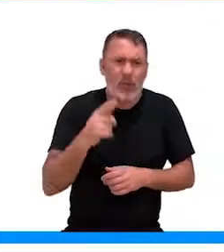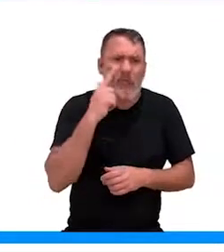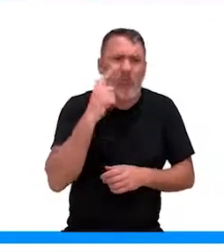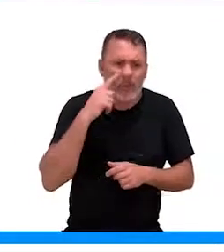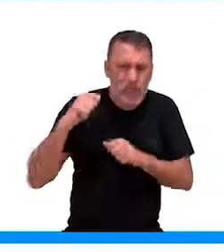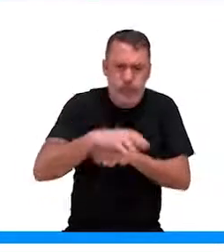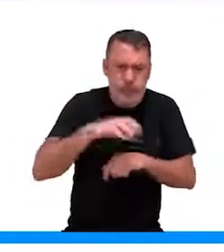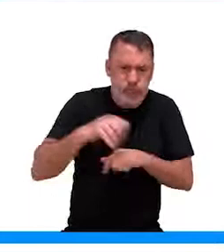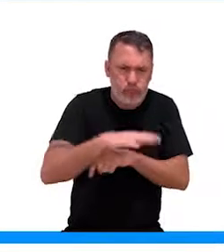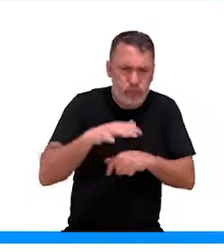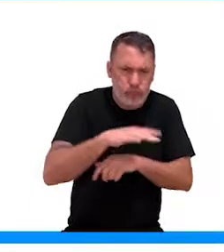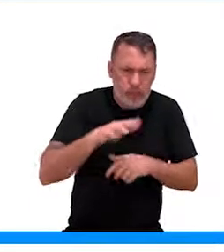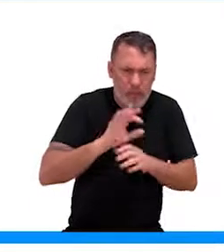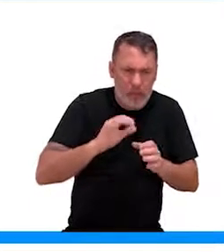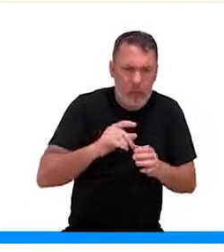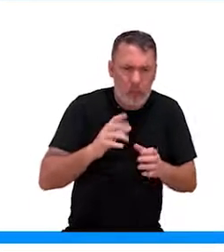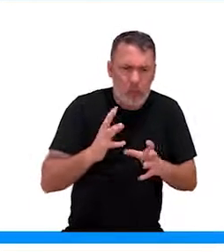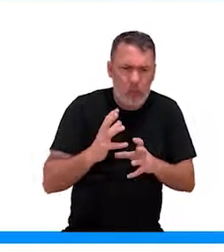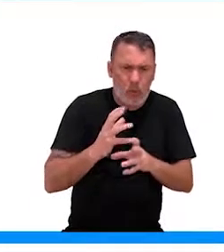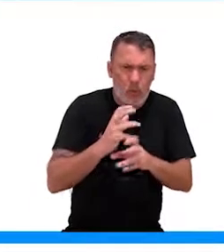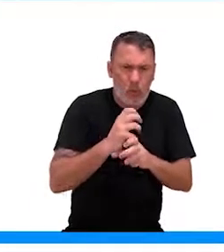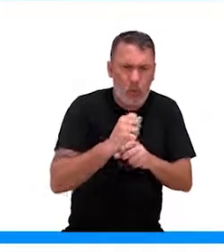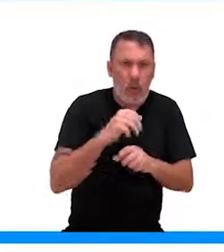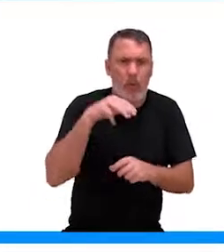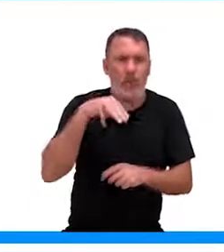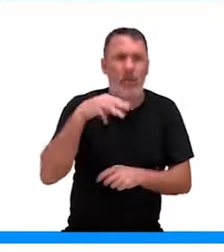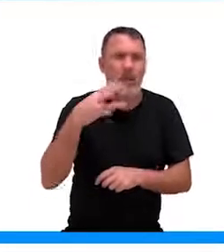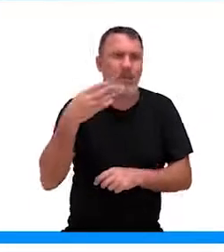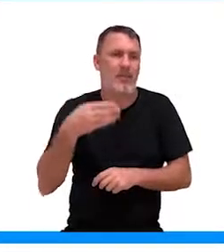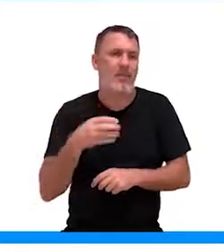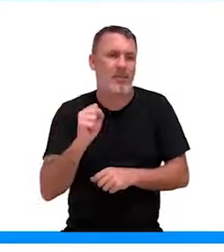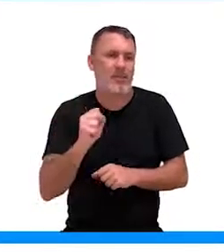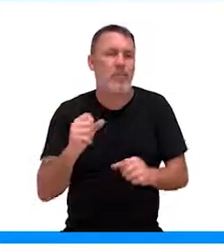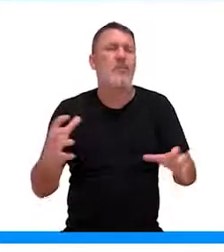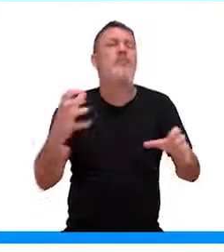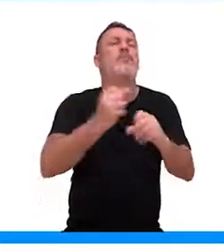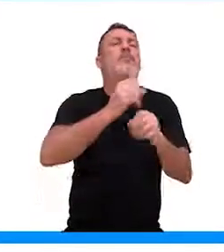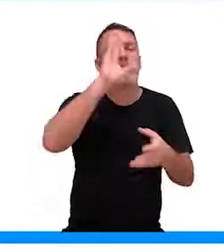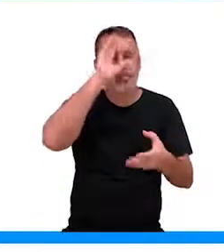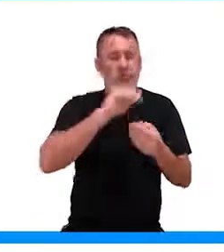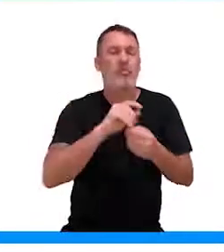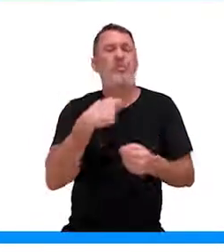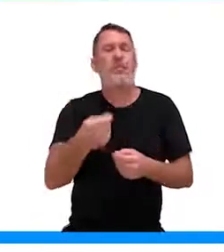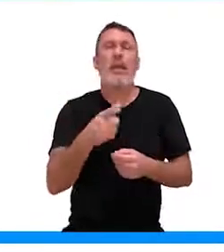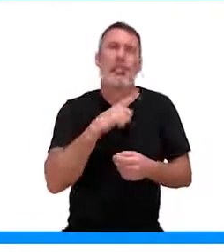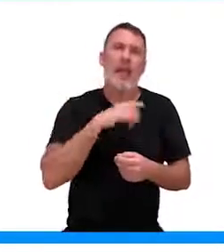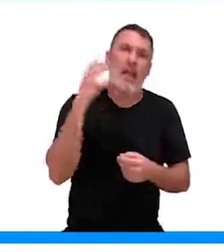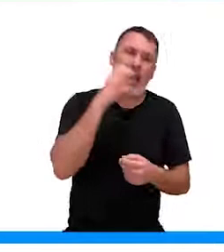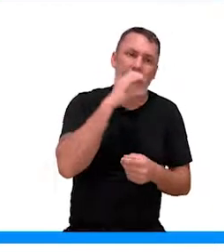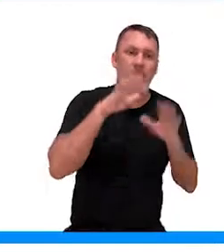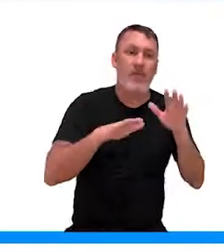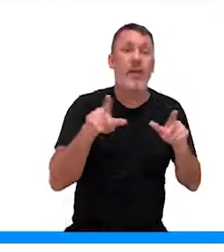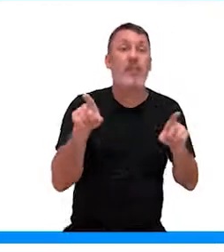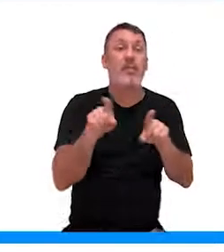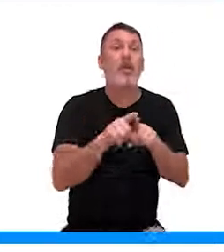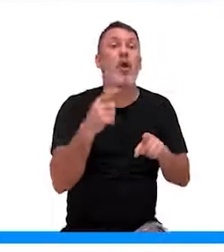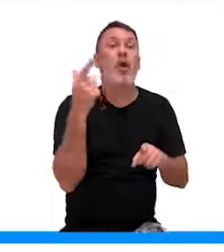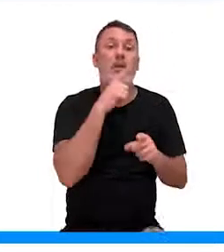momento específico. E a partir disso nós conseguimos aqui, né, também concluir aí o que seria um regime